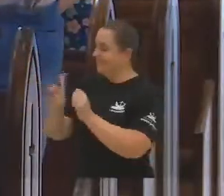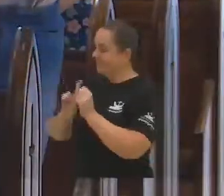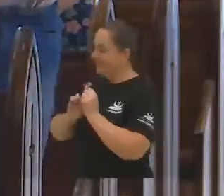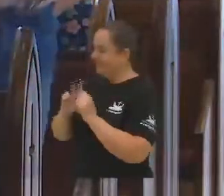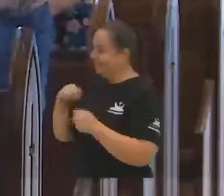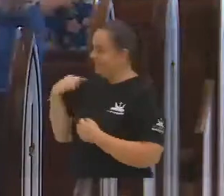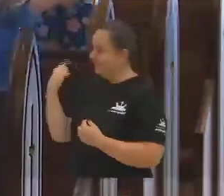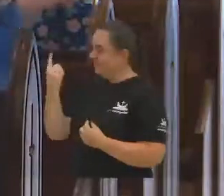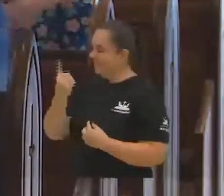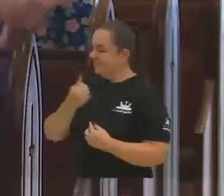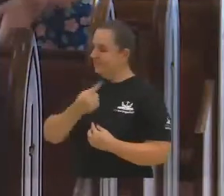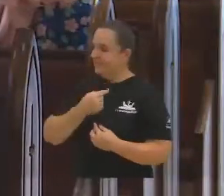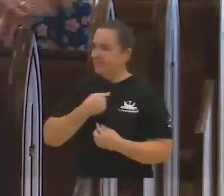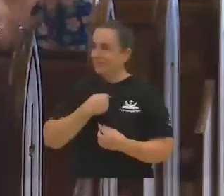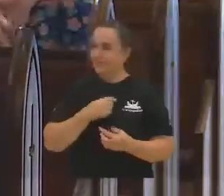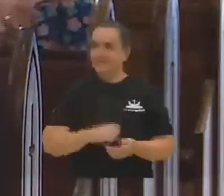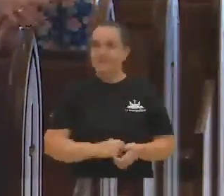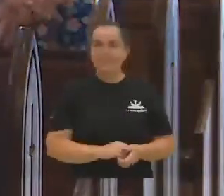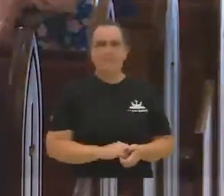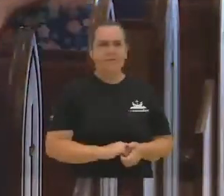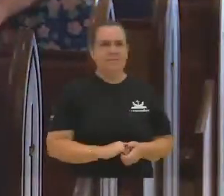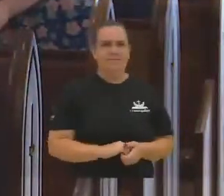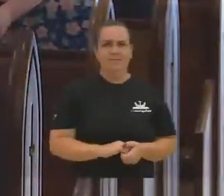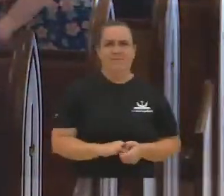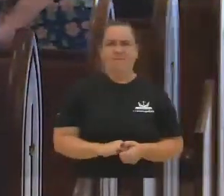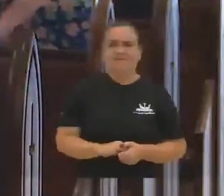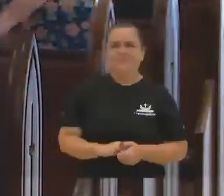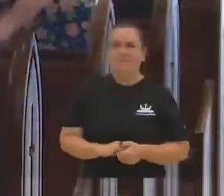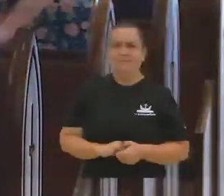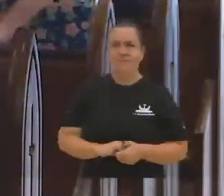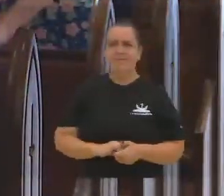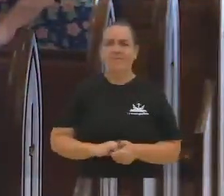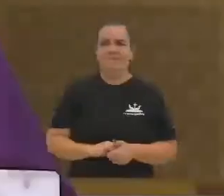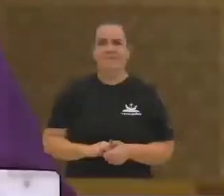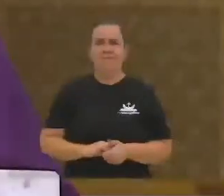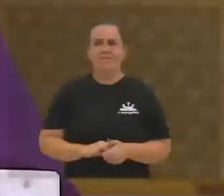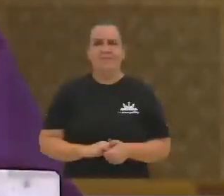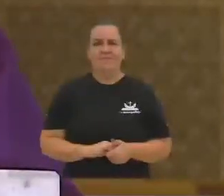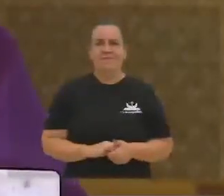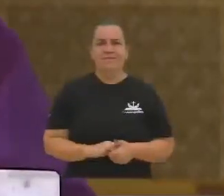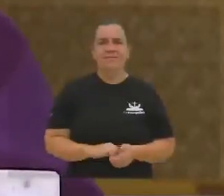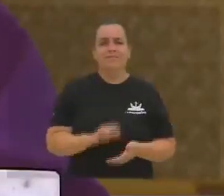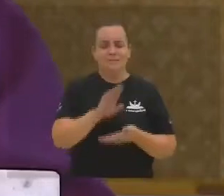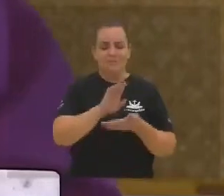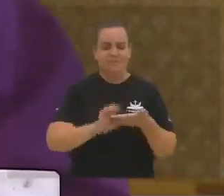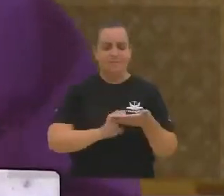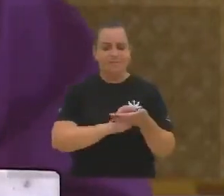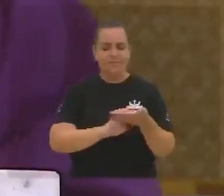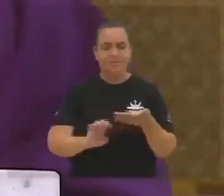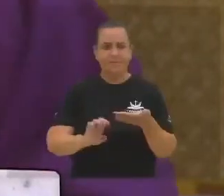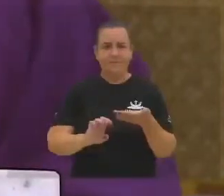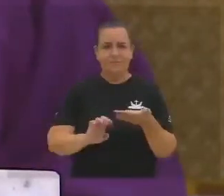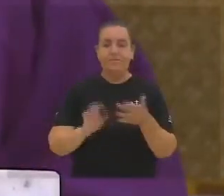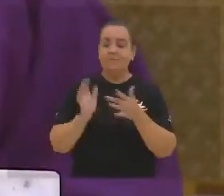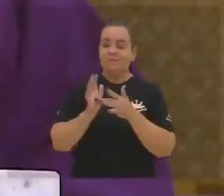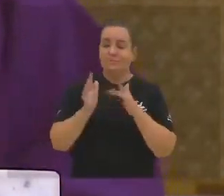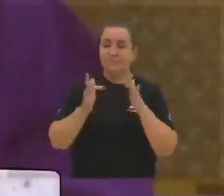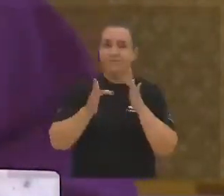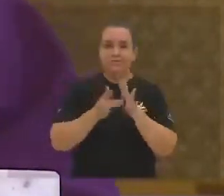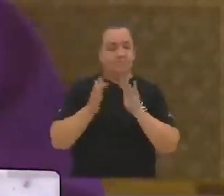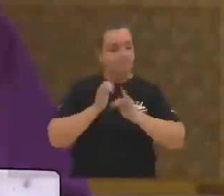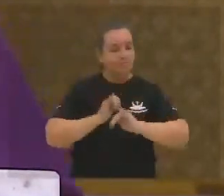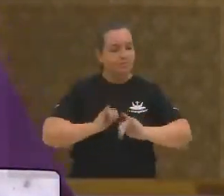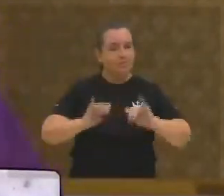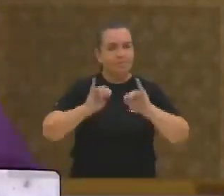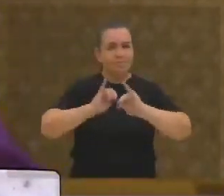Ele está no meio de nós. Proclamação do Evangelho de nosso Senhor Jesus